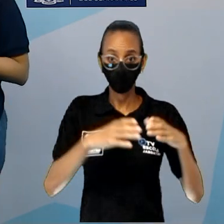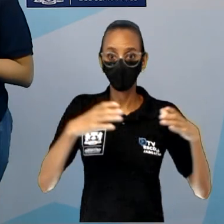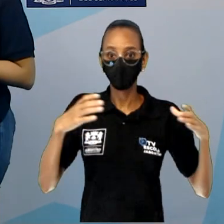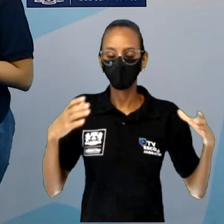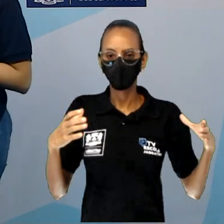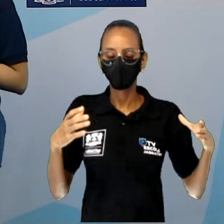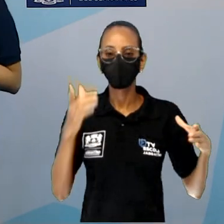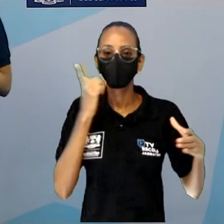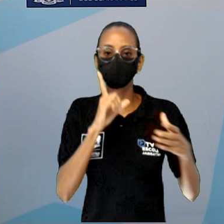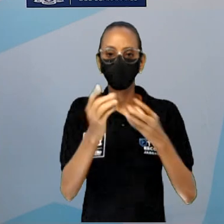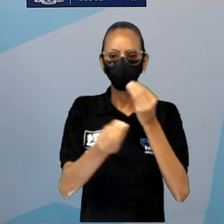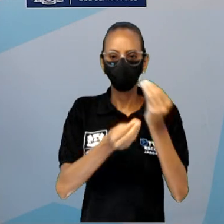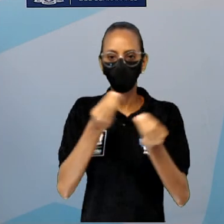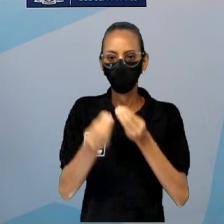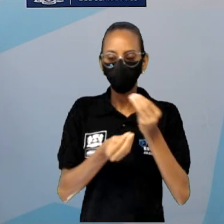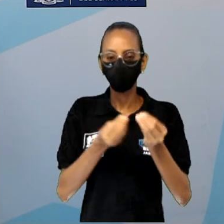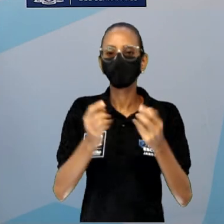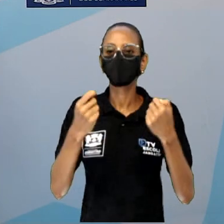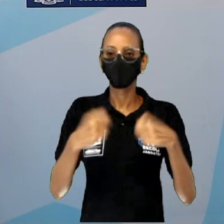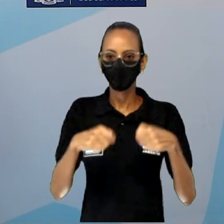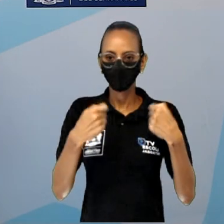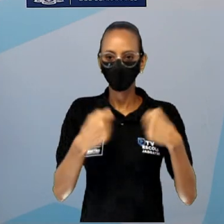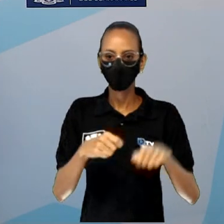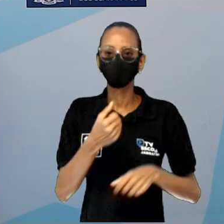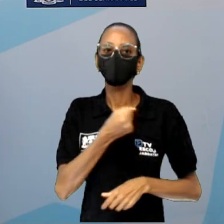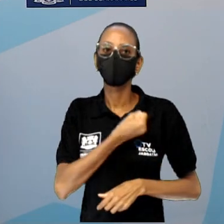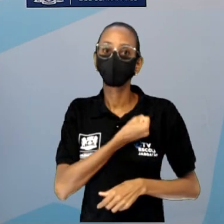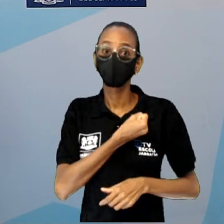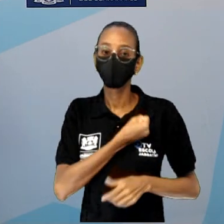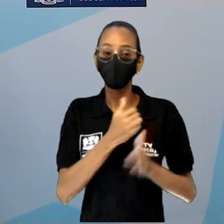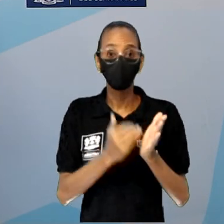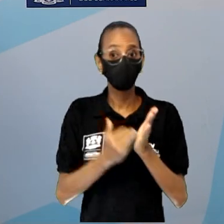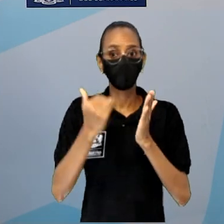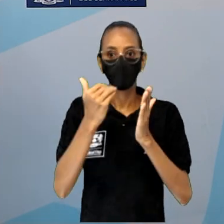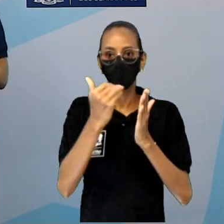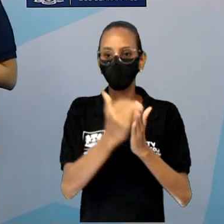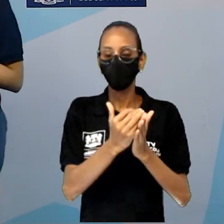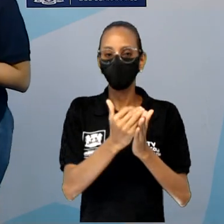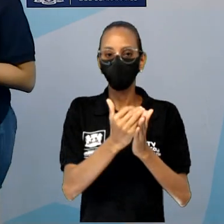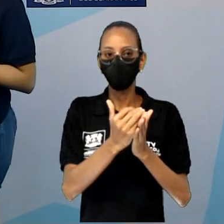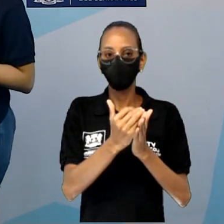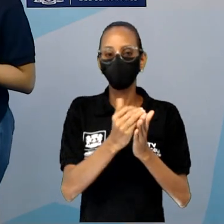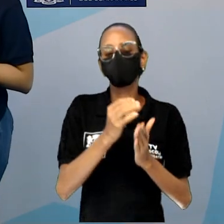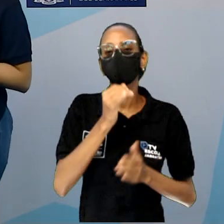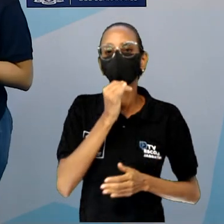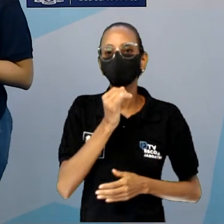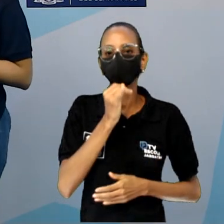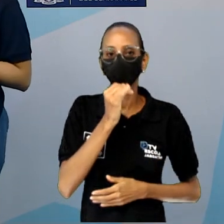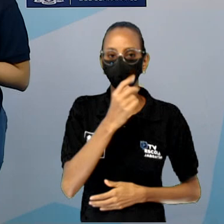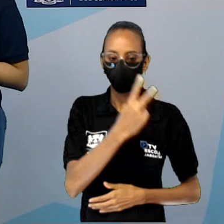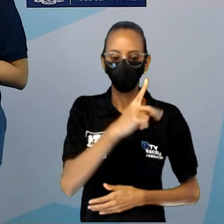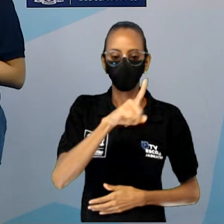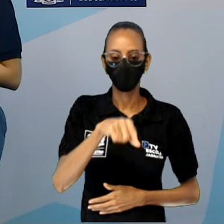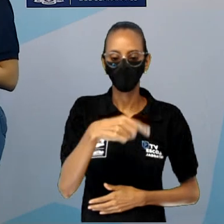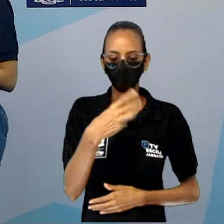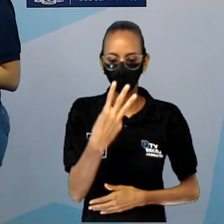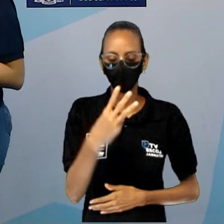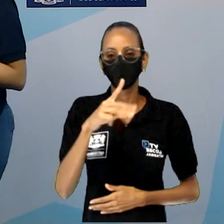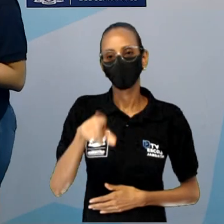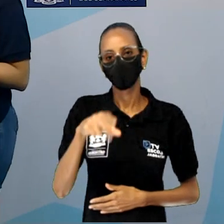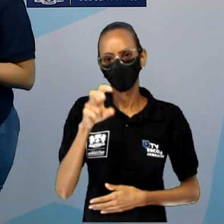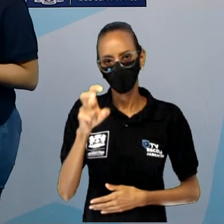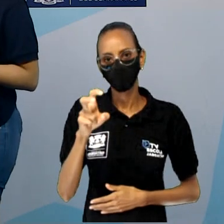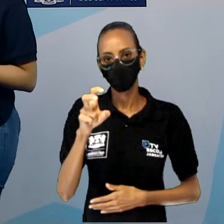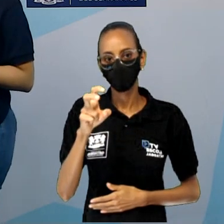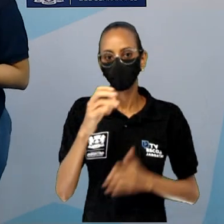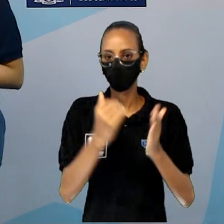grande, eu tenho que começar com esse número daqui sendo o maior dos números que eu tenho disponíveis aí, né? 2, 3 e 5. A